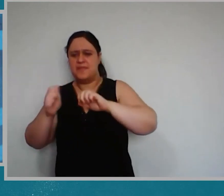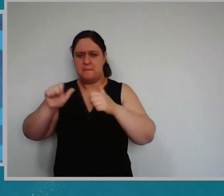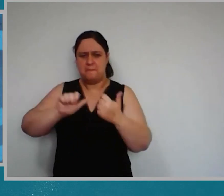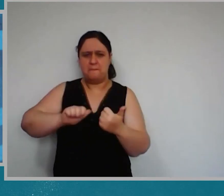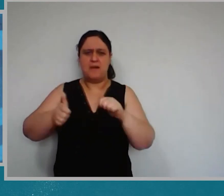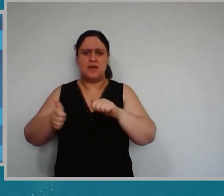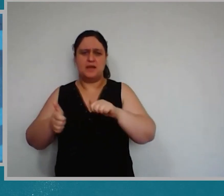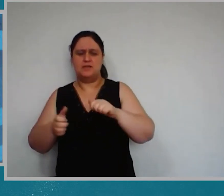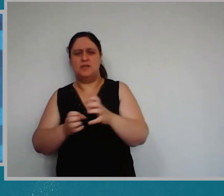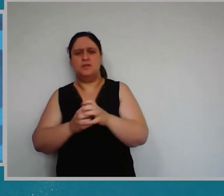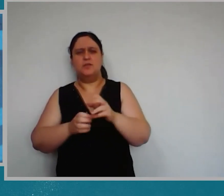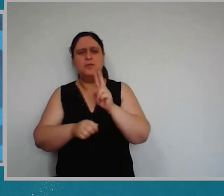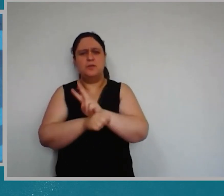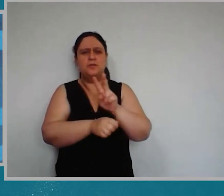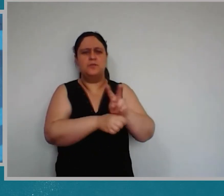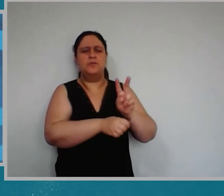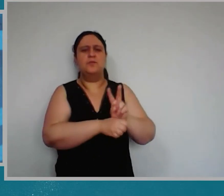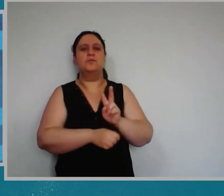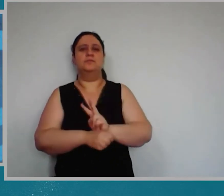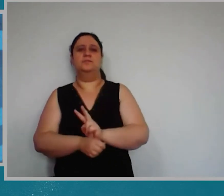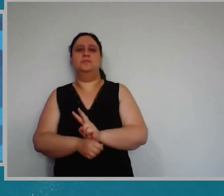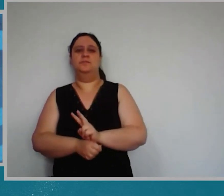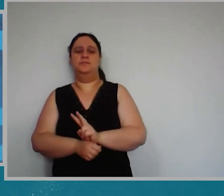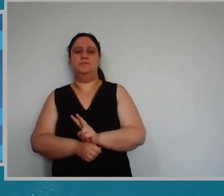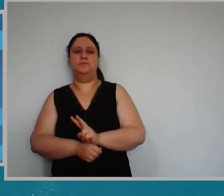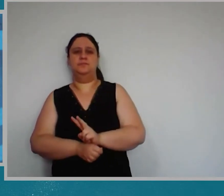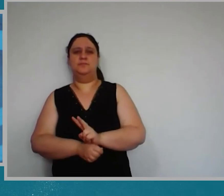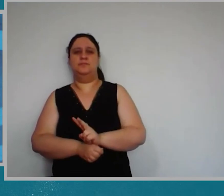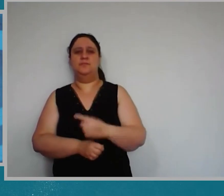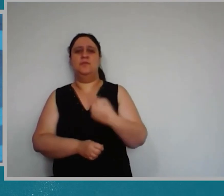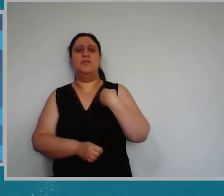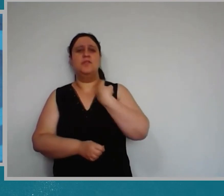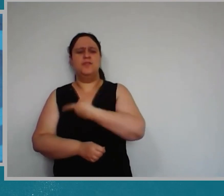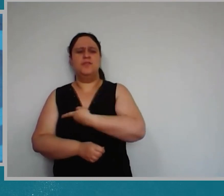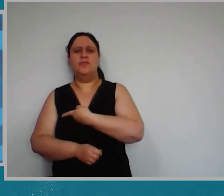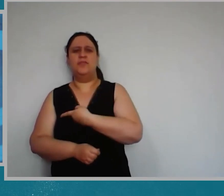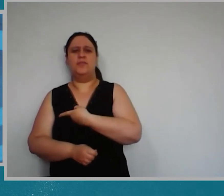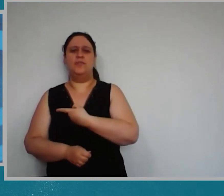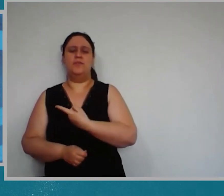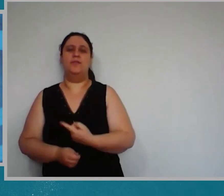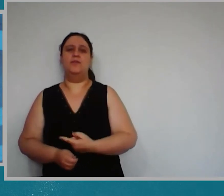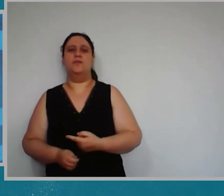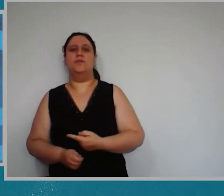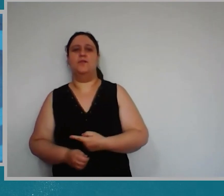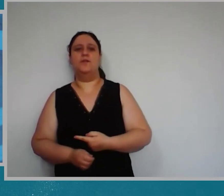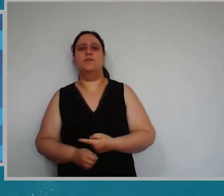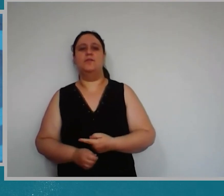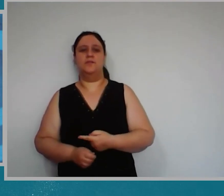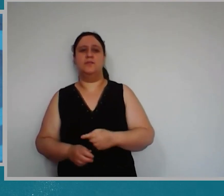cuidado, vamos cuidar dessas pessoas, nós vamos estabelecer o Reino dos Céus